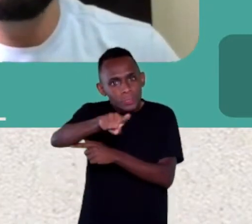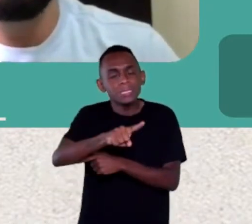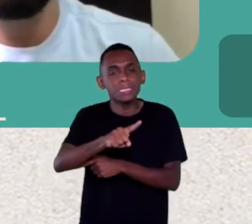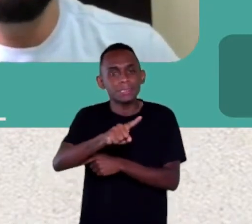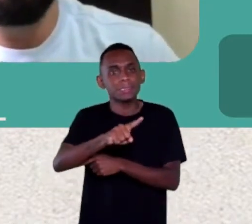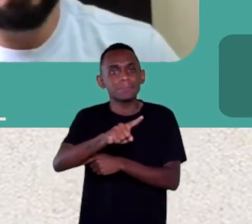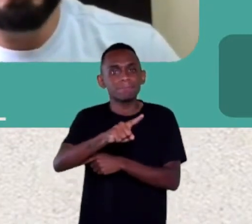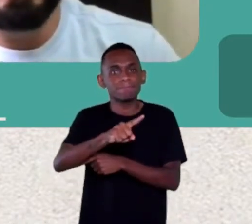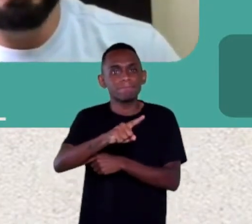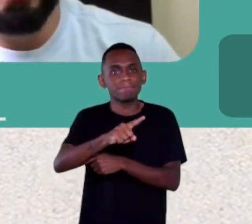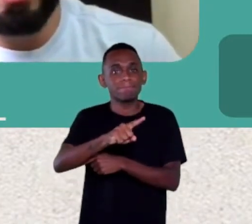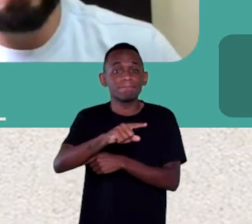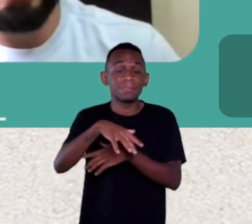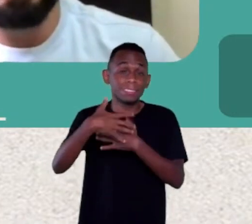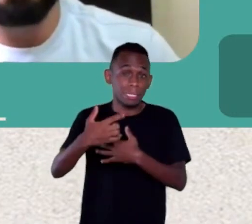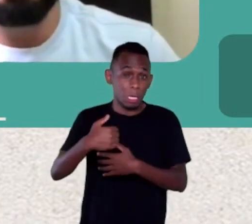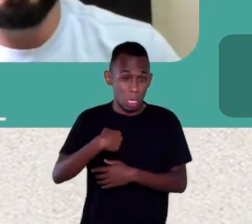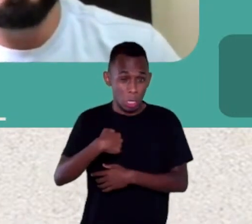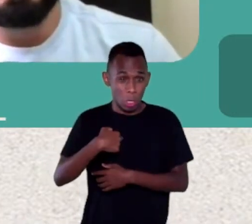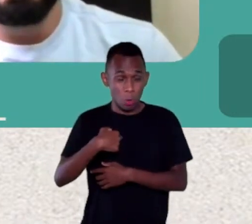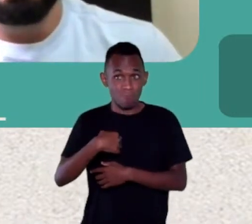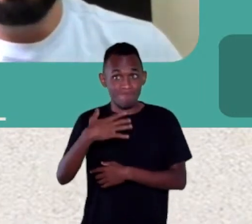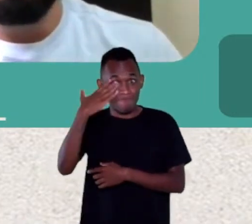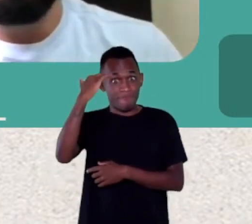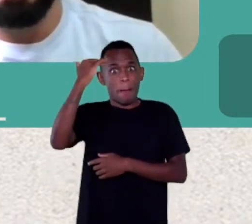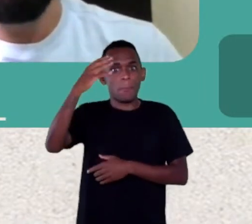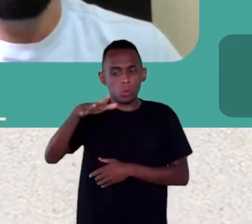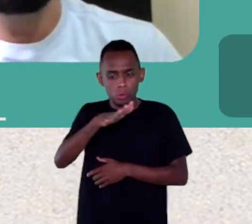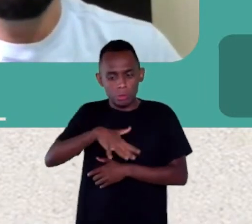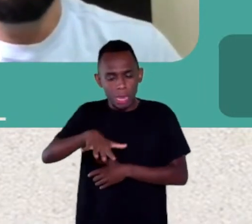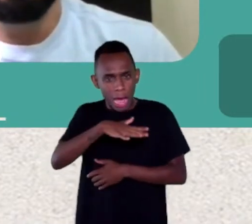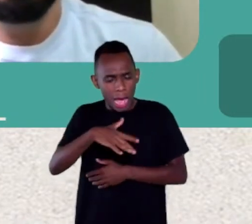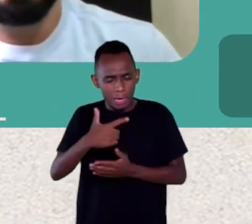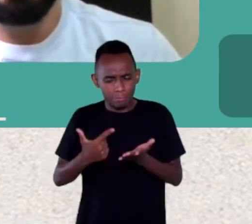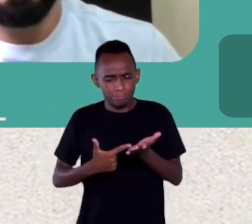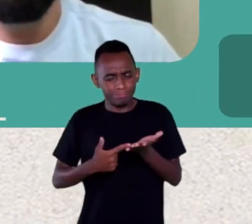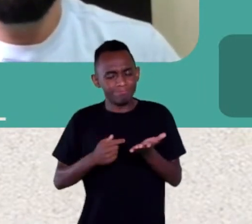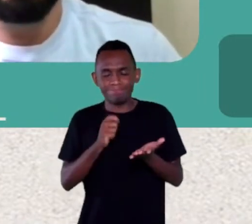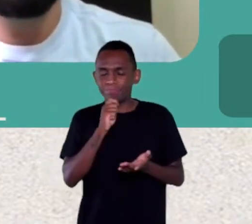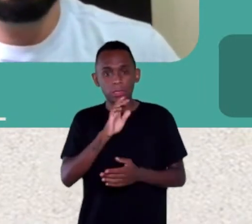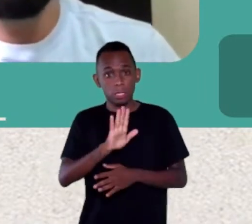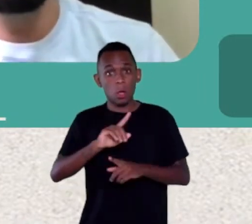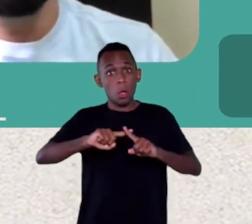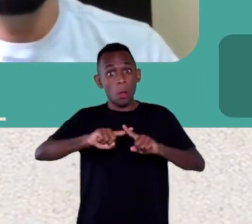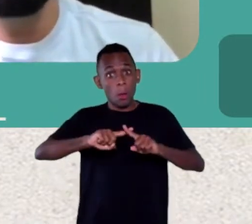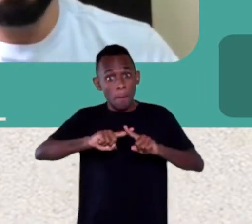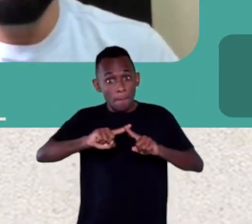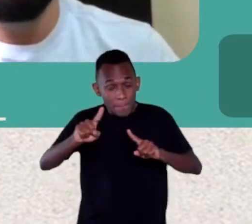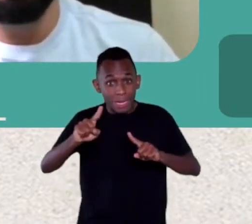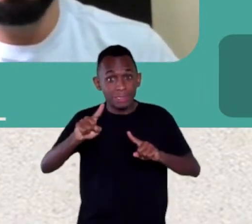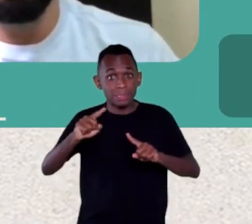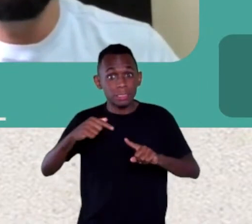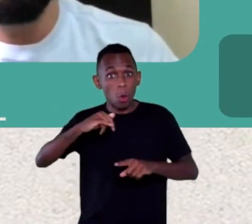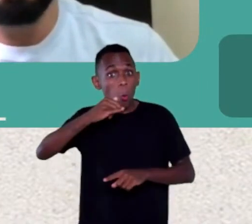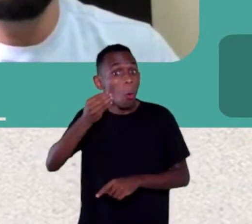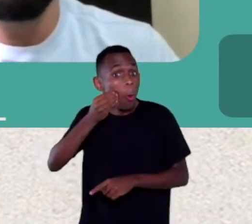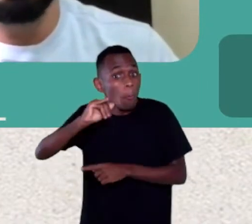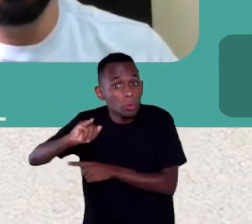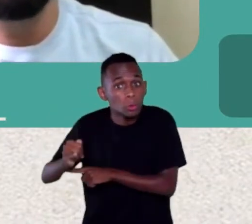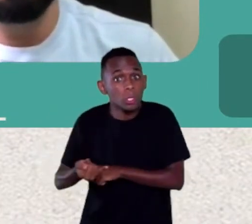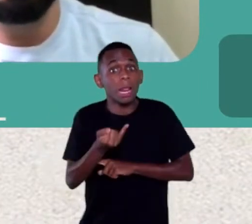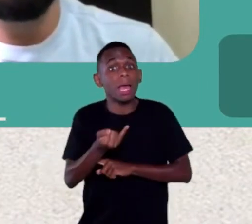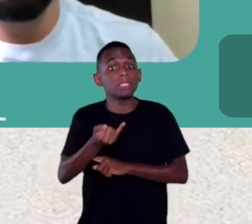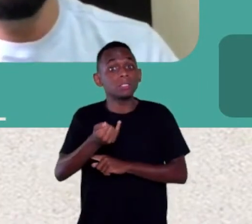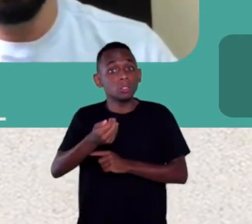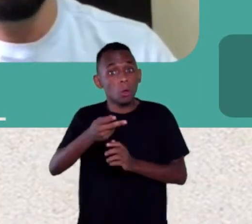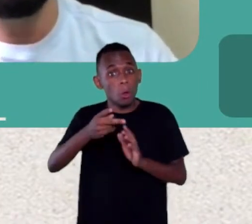de não ser tão conhecido na literatura, para um autor chegar a conversar com Sempre um Papo é a coroação